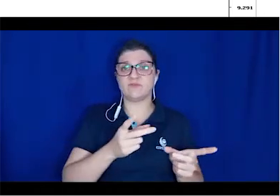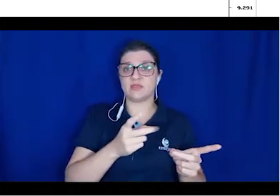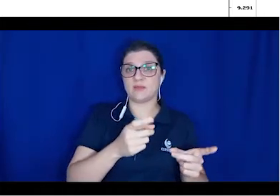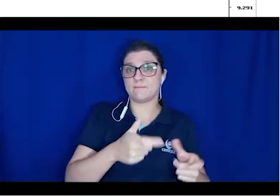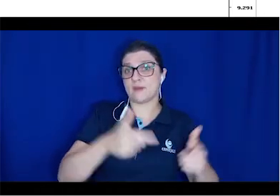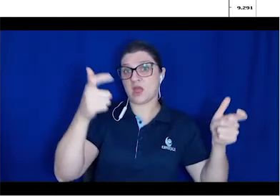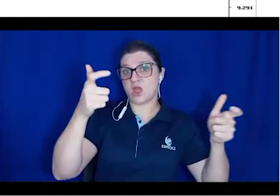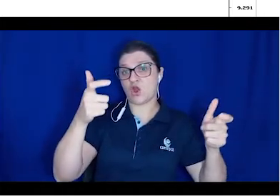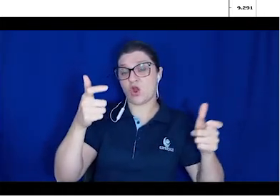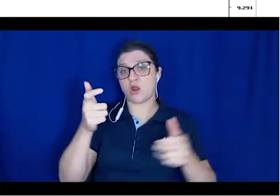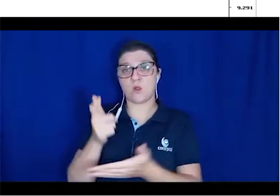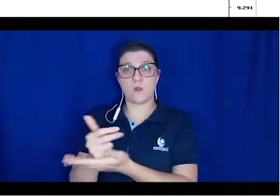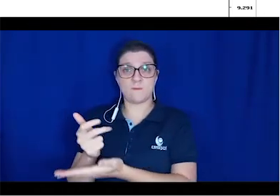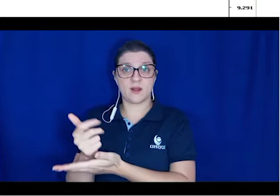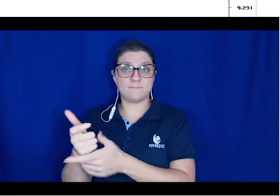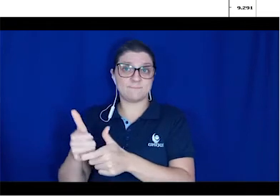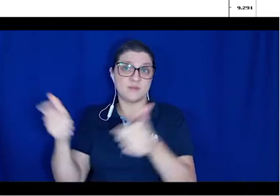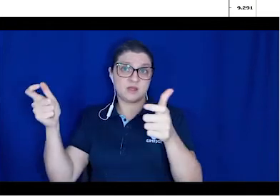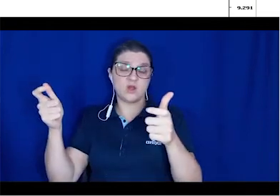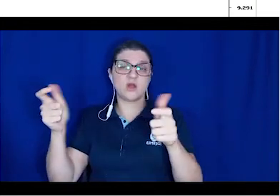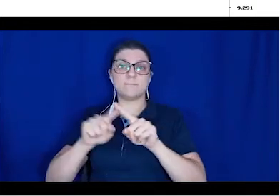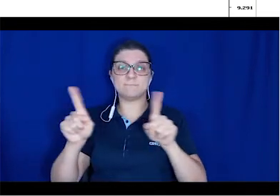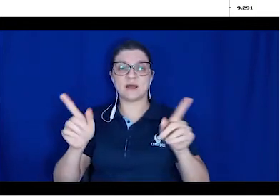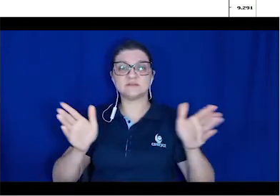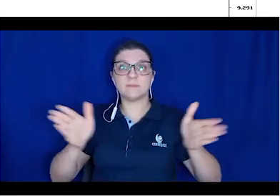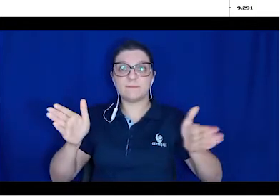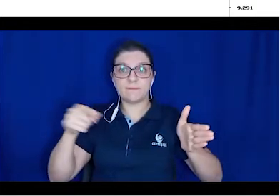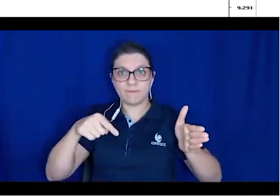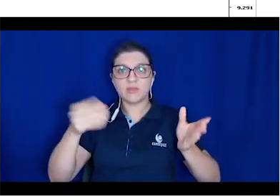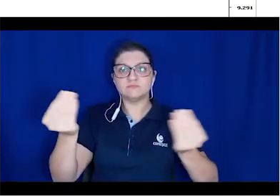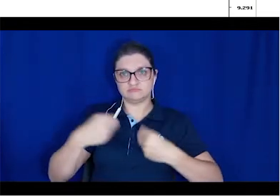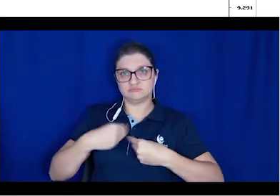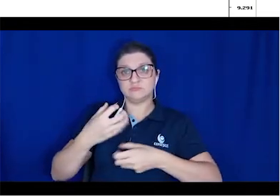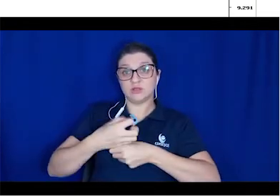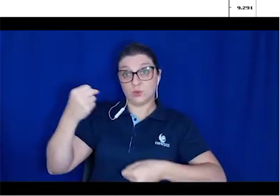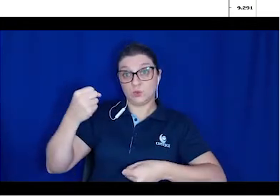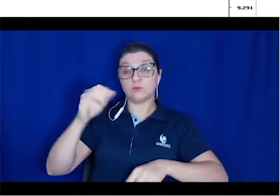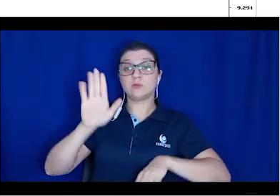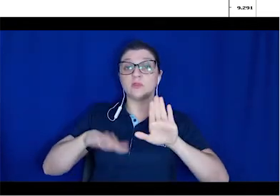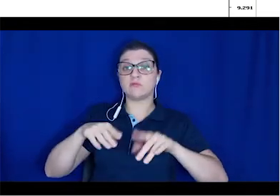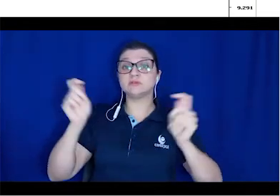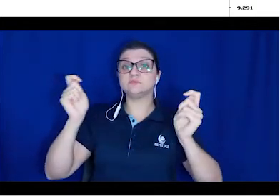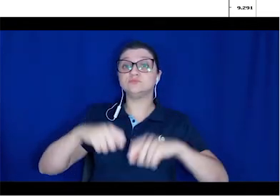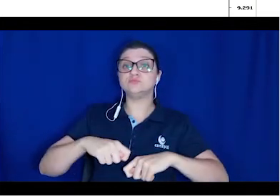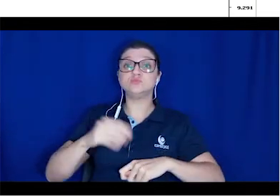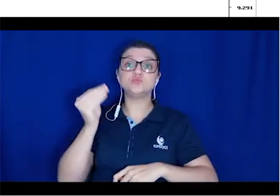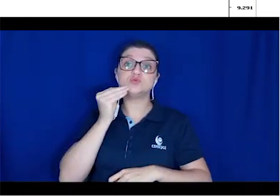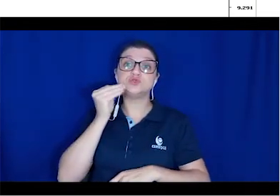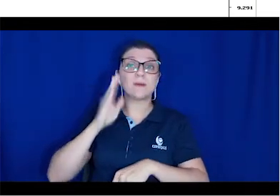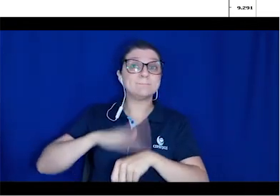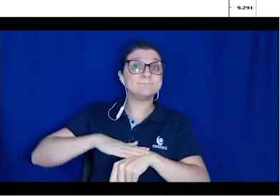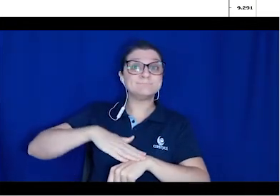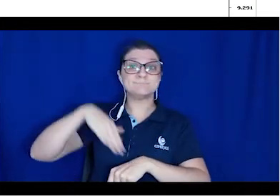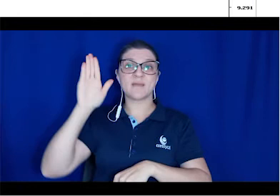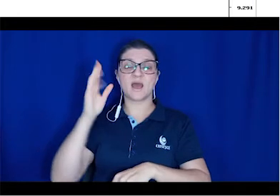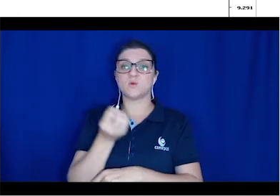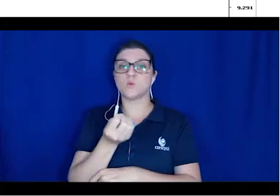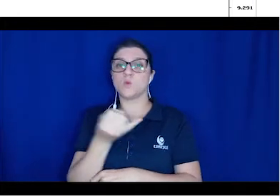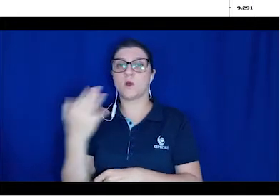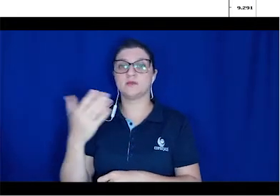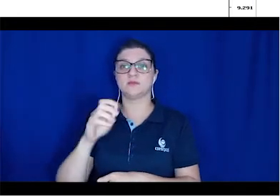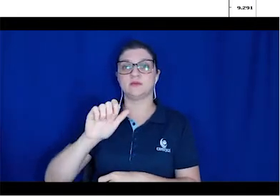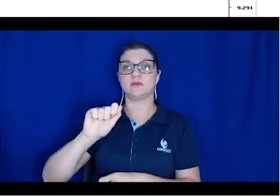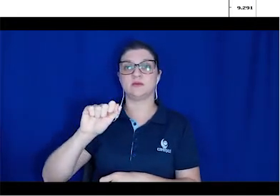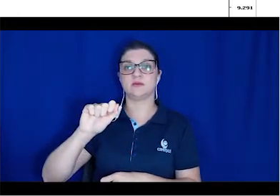uma quantidade. Claro que ao longo de todo o período eu tive lucro, mas eu poderia ter uma quantidade muito maior de ações. Isso que a análise técnica